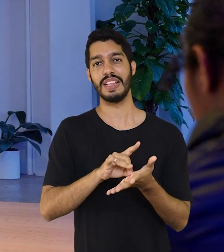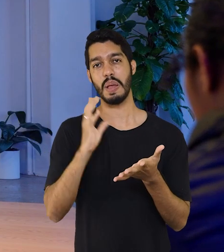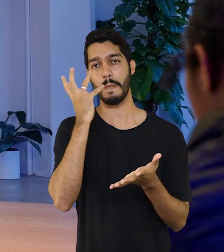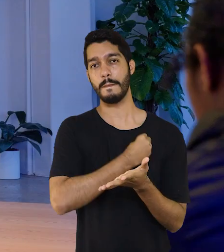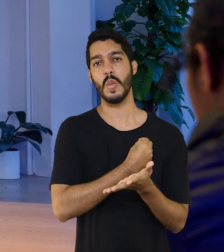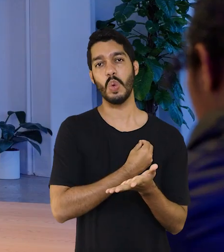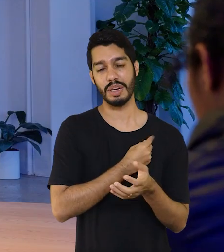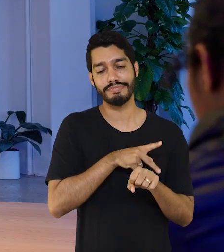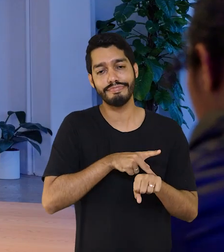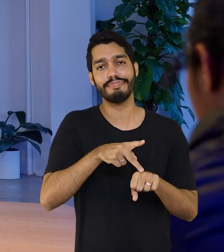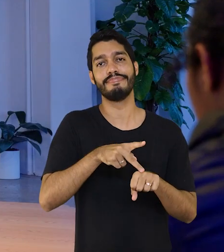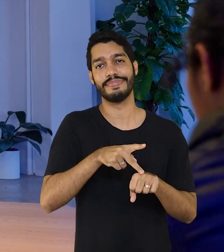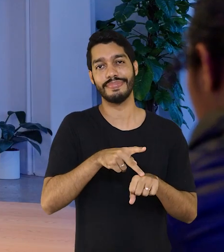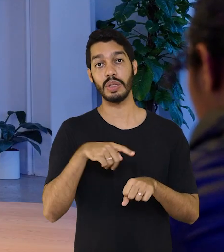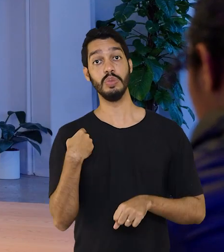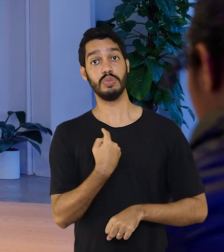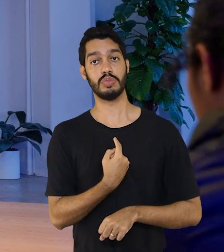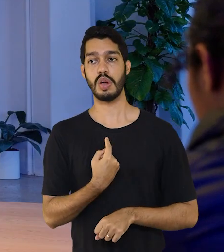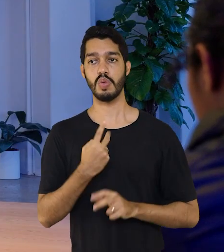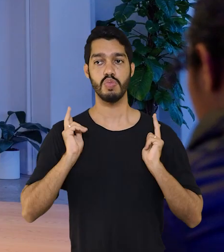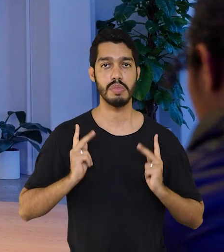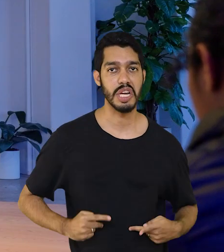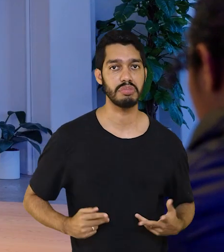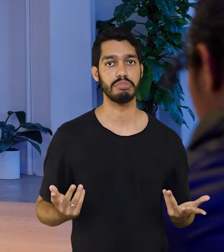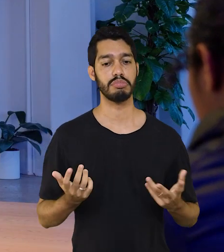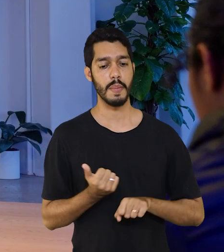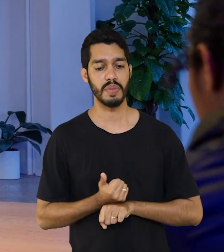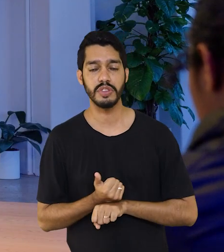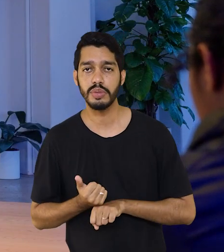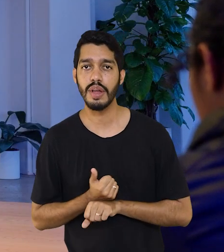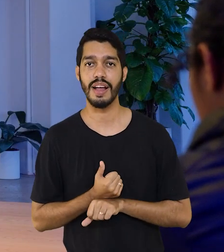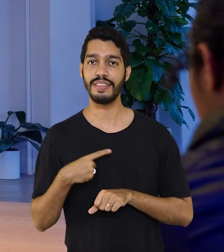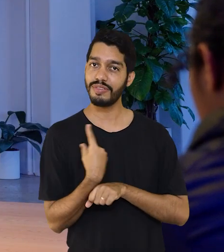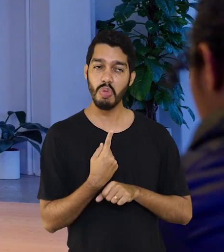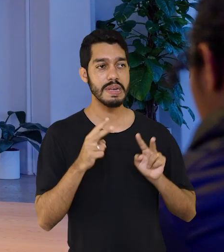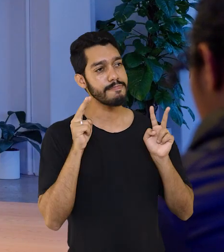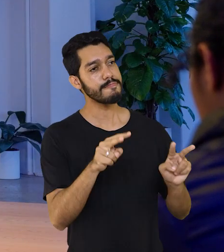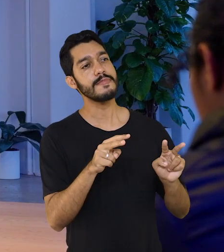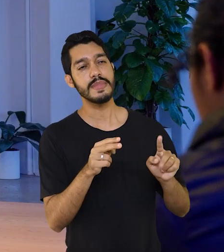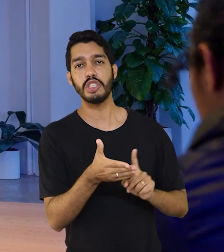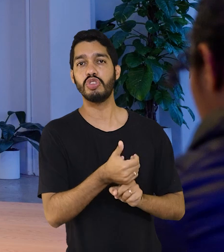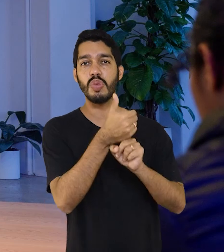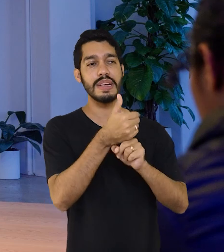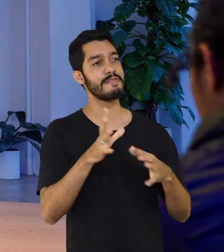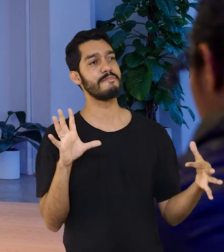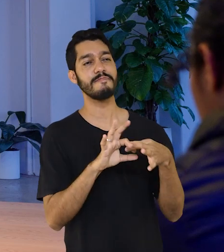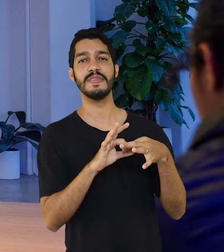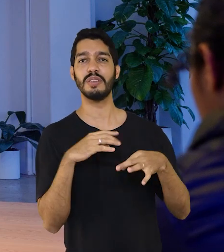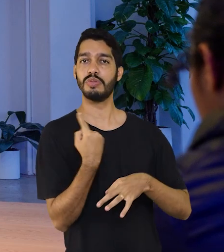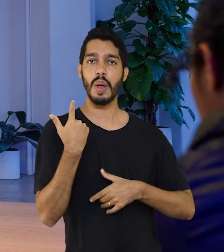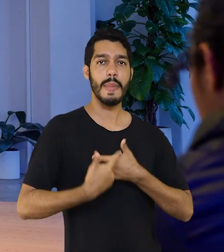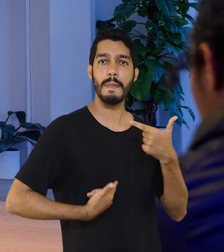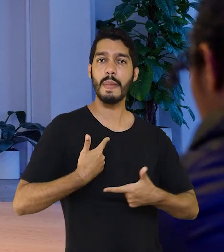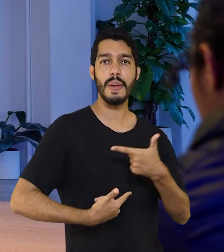que está a verdadeira magia ali, né? A gente, enquanto seres humanos, enquanto profissionais, a gente realmente olhar